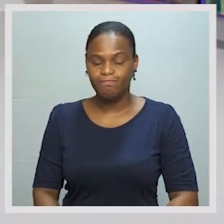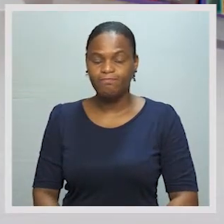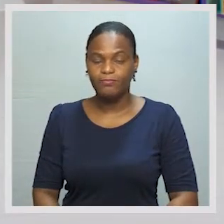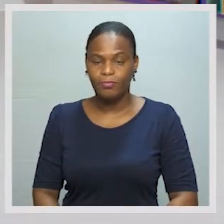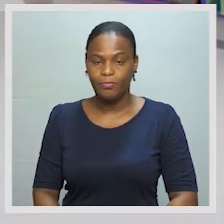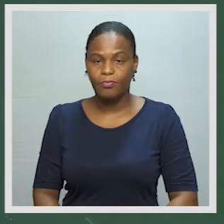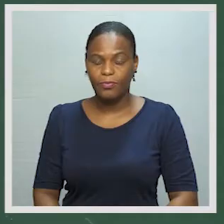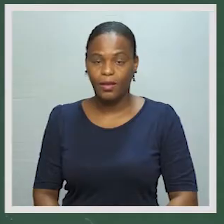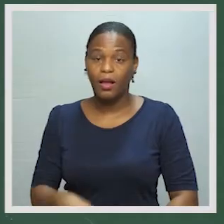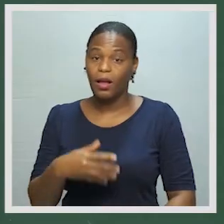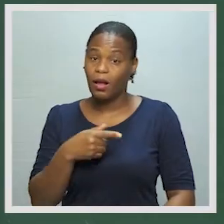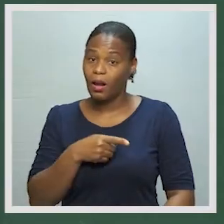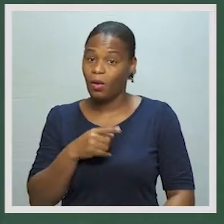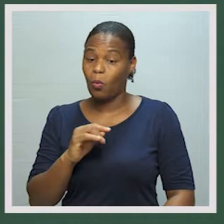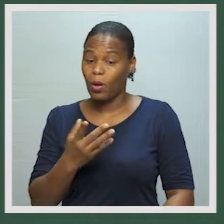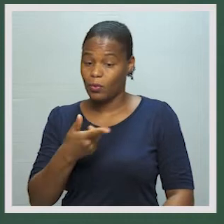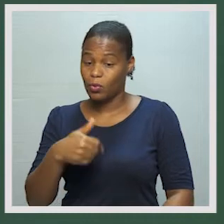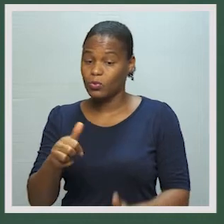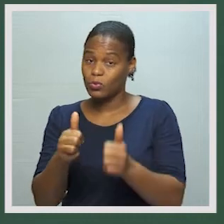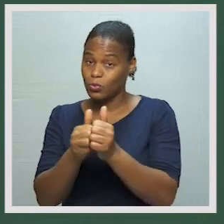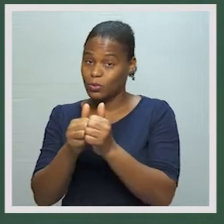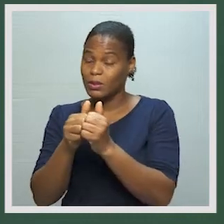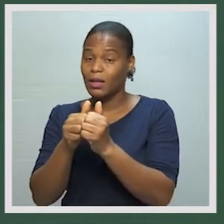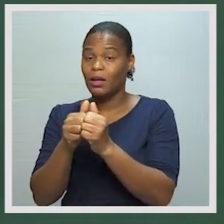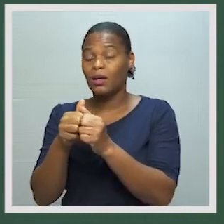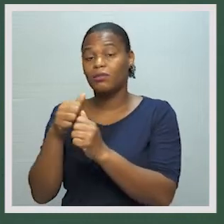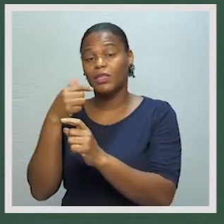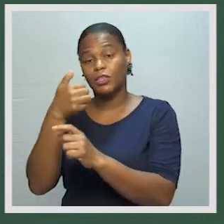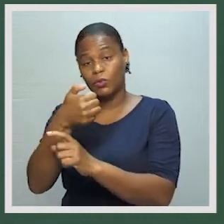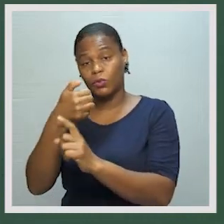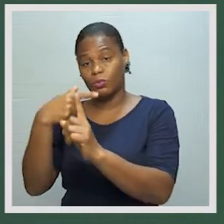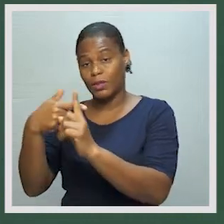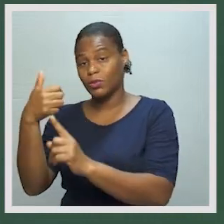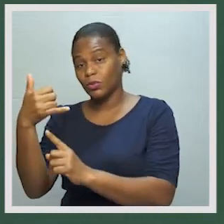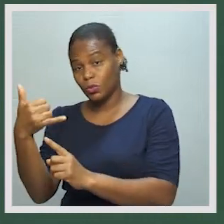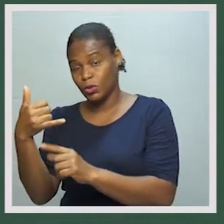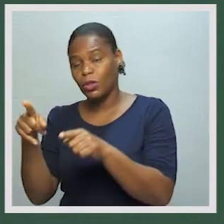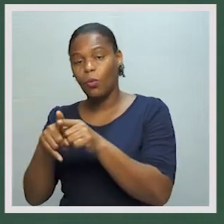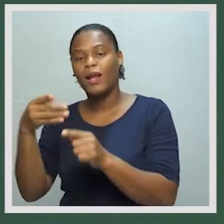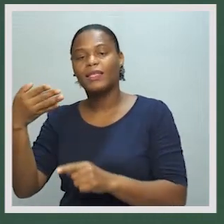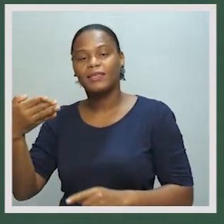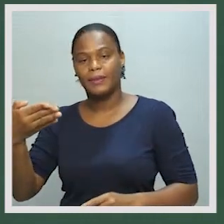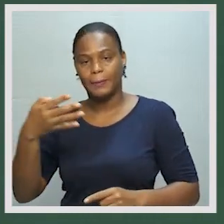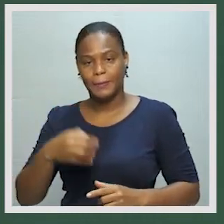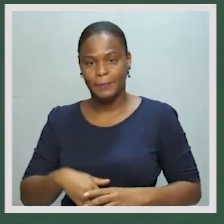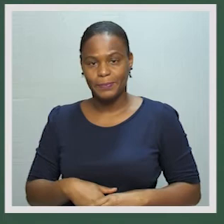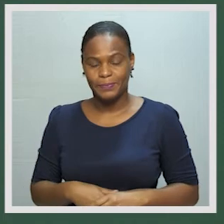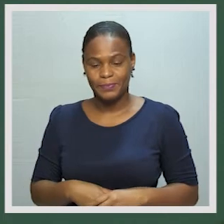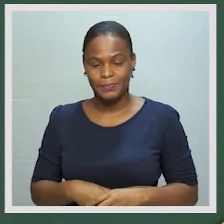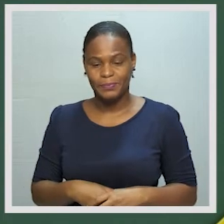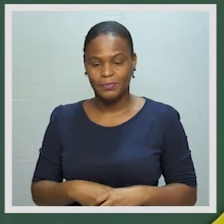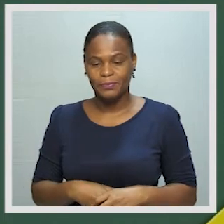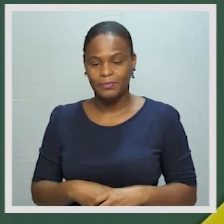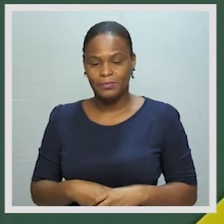Então, neste caso, ao somar 5 mais 2, nós vamos obter 7. Então, reparem